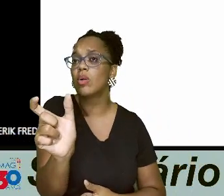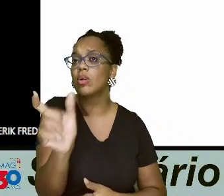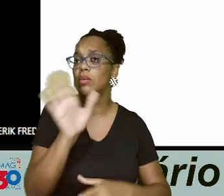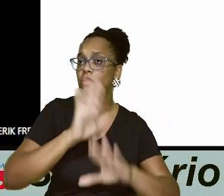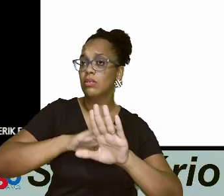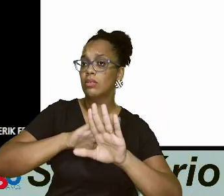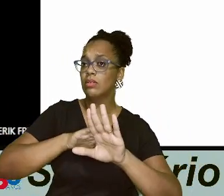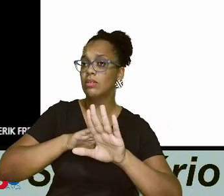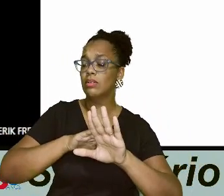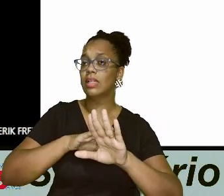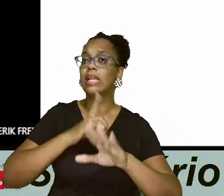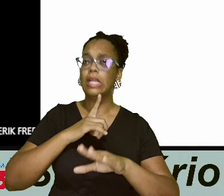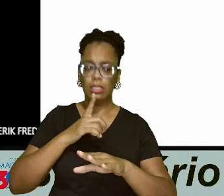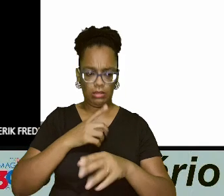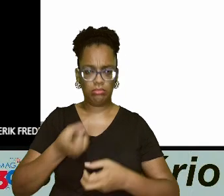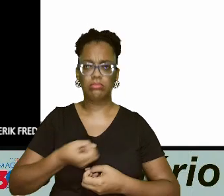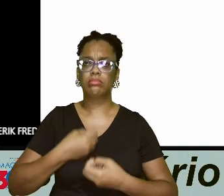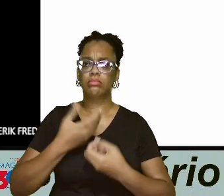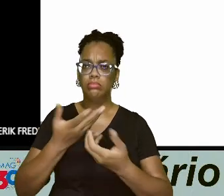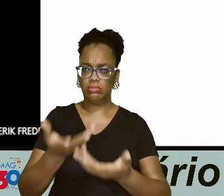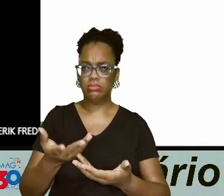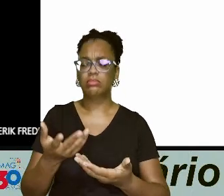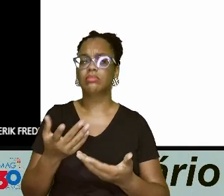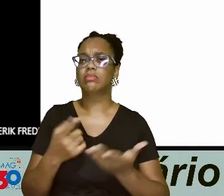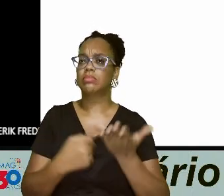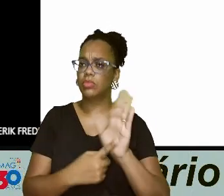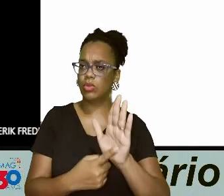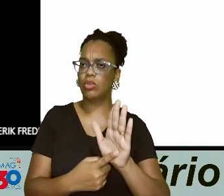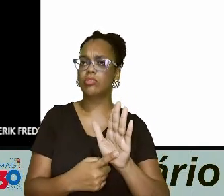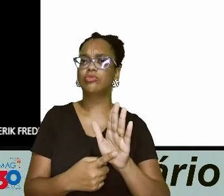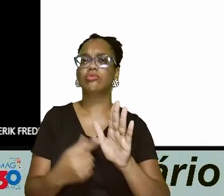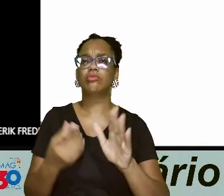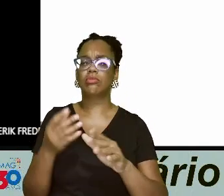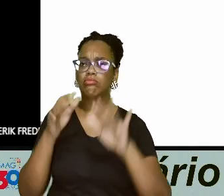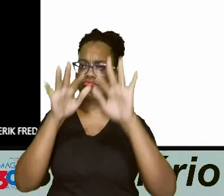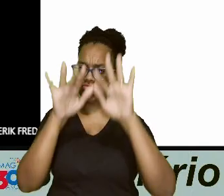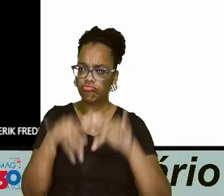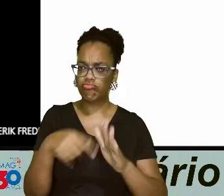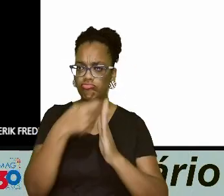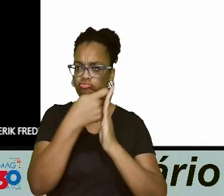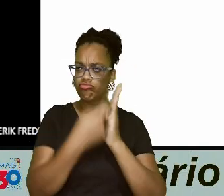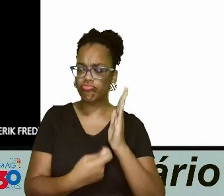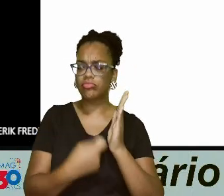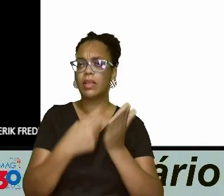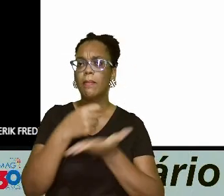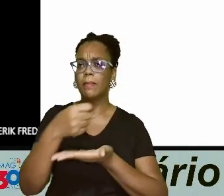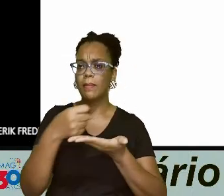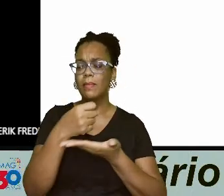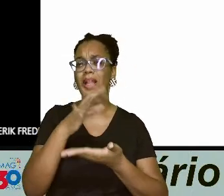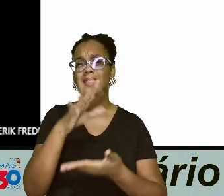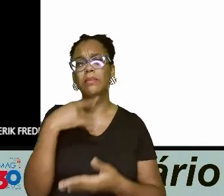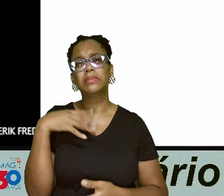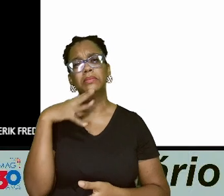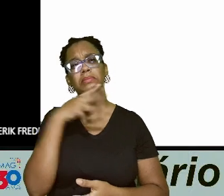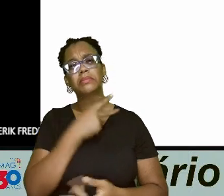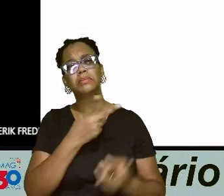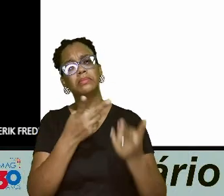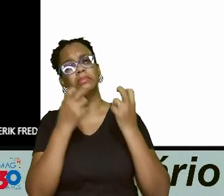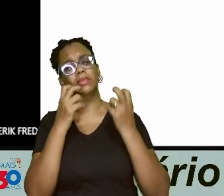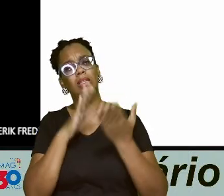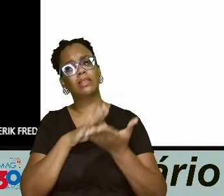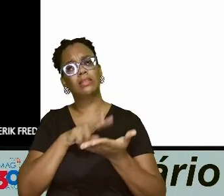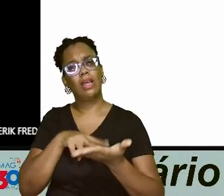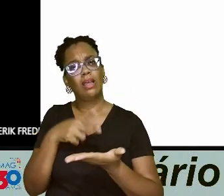foi expressamente empregado na fundamentação. Mas nós percebemos, interpretando muitas